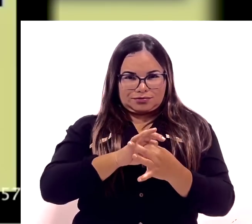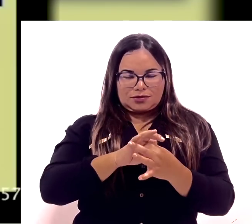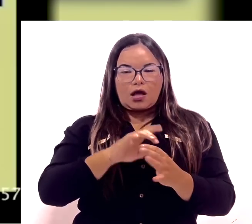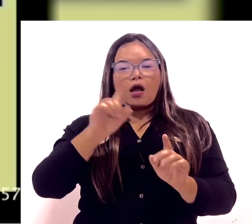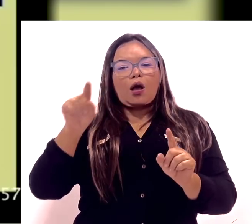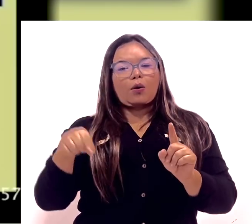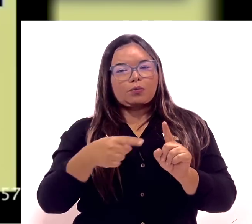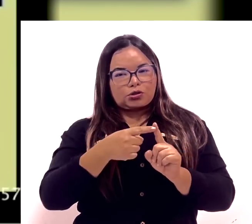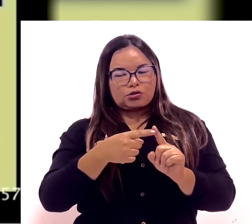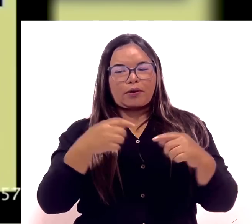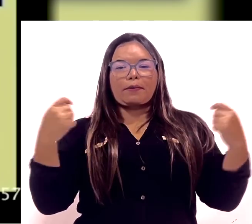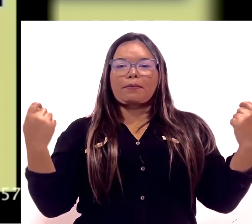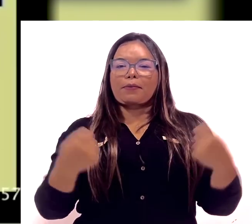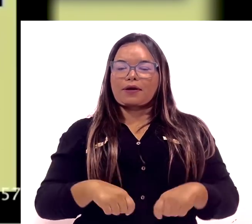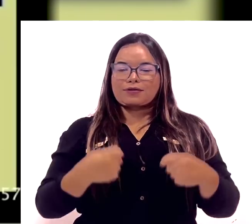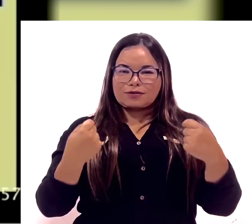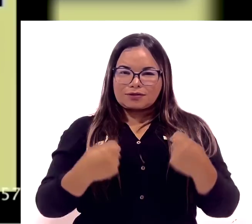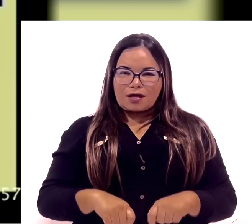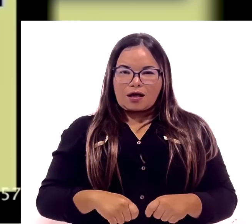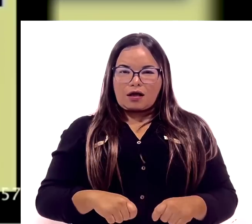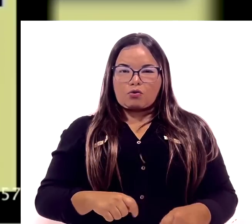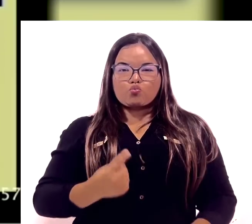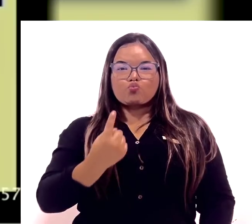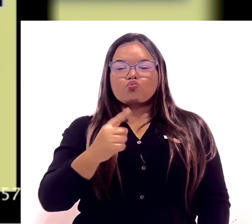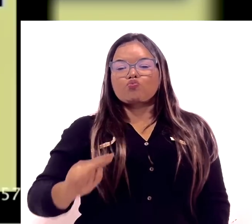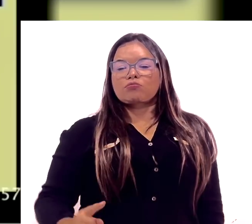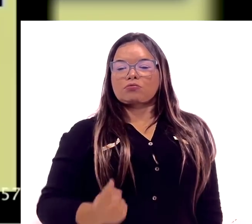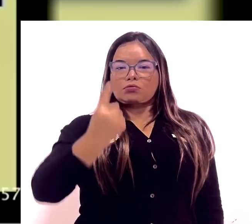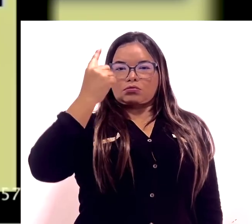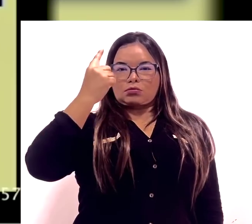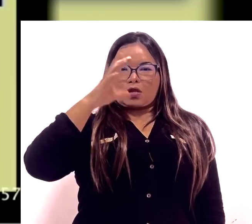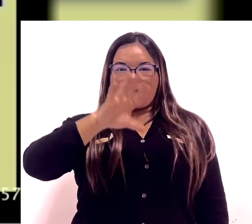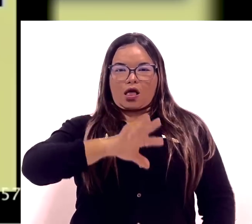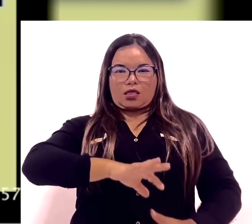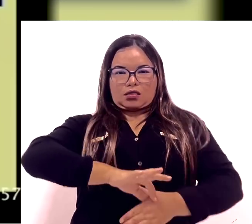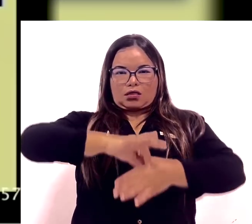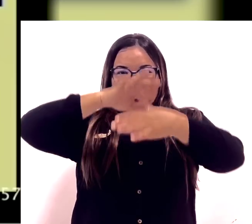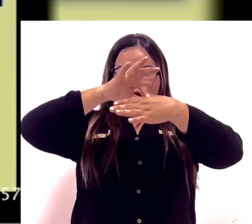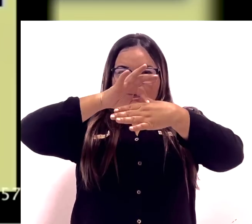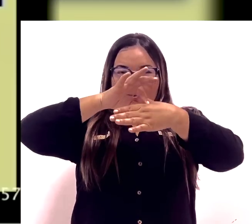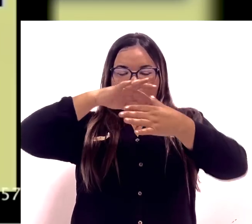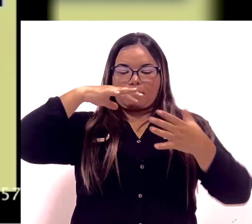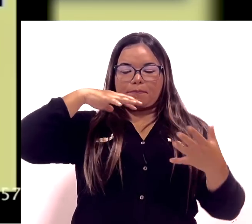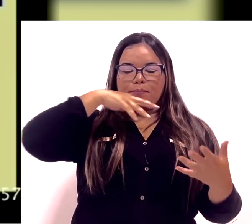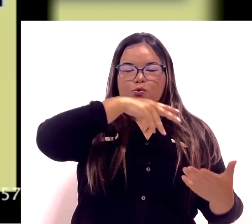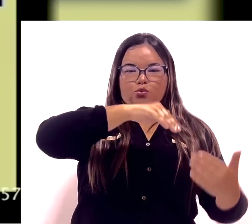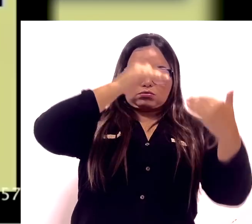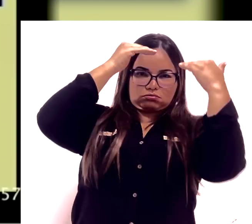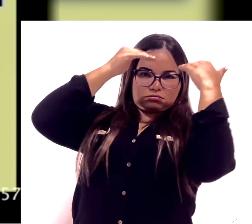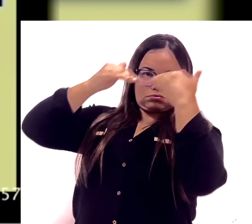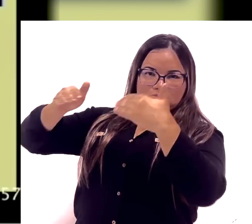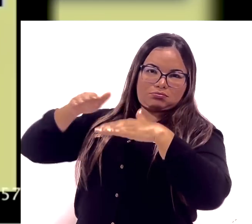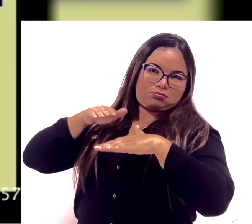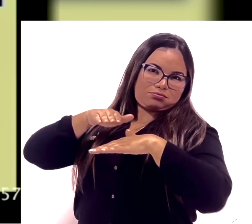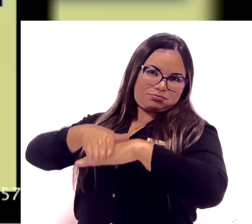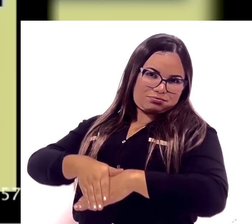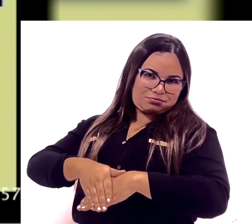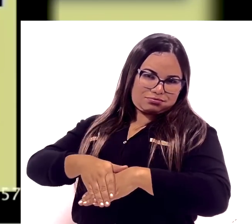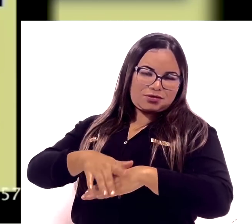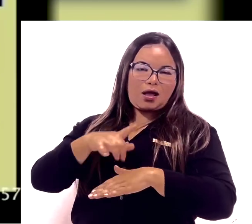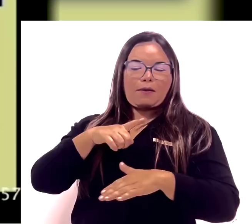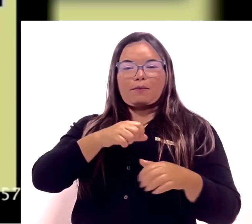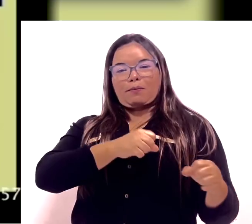o estabelecimento de uma autoridade pública universal, reconhecida como tal por todos e dotada de poder